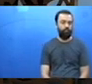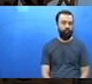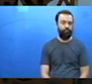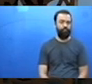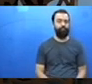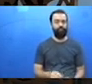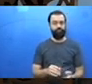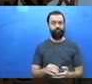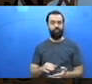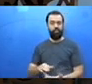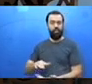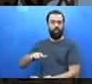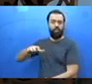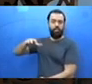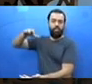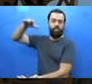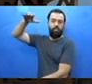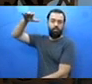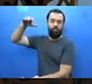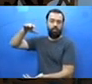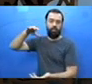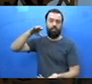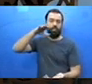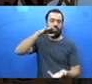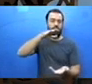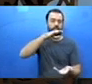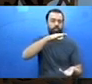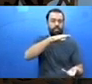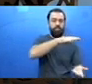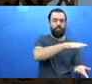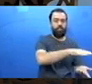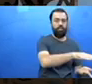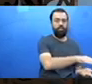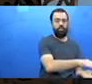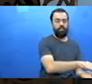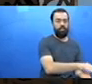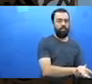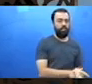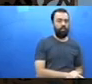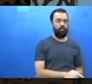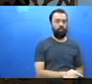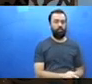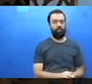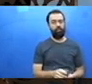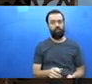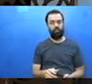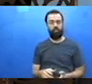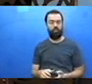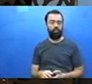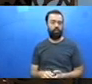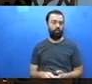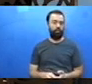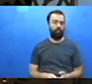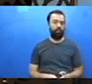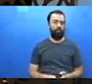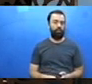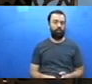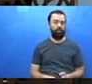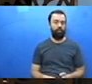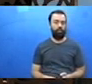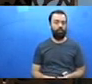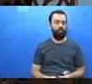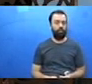aqui cresce e aqui decresce. Nós podemos dizer que aqui sempre são maiores do que lá.